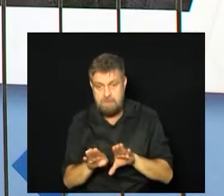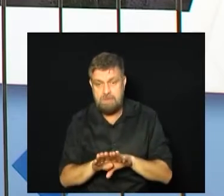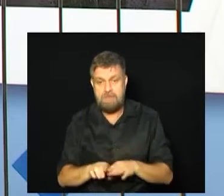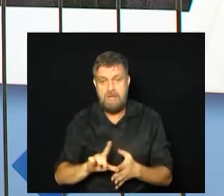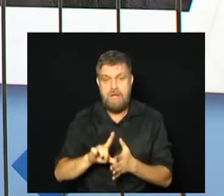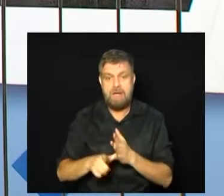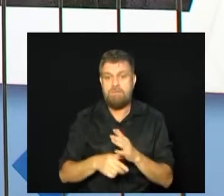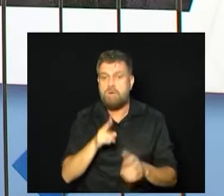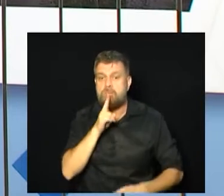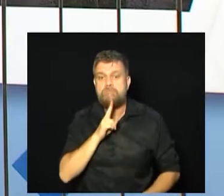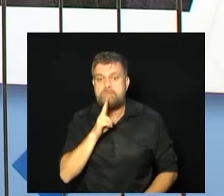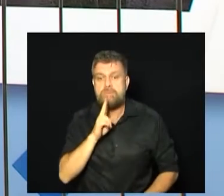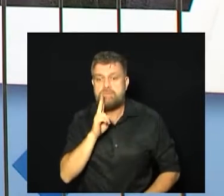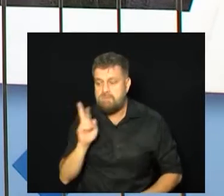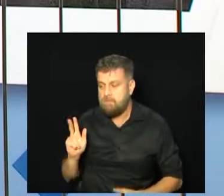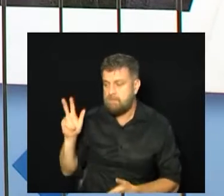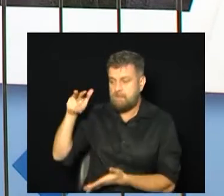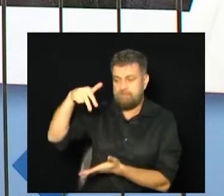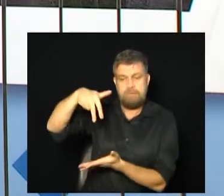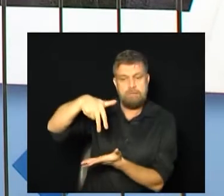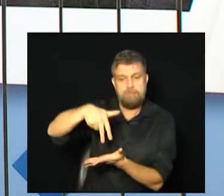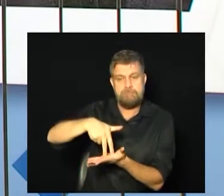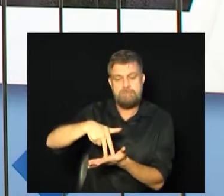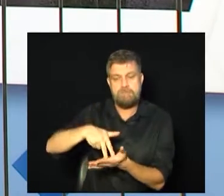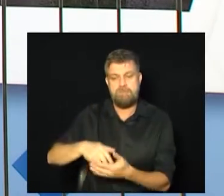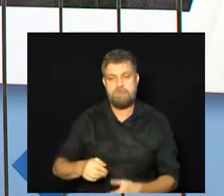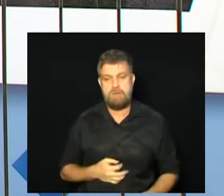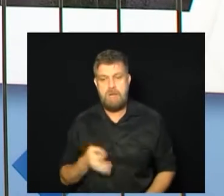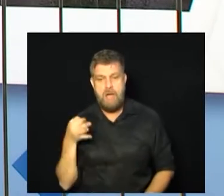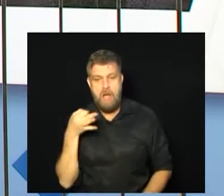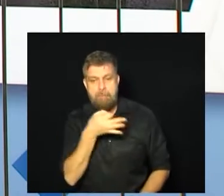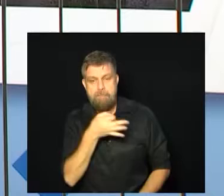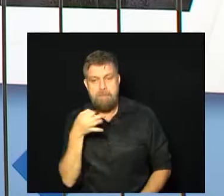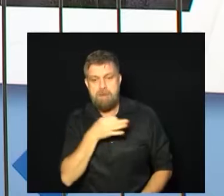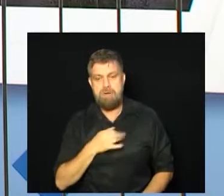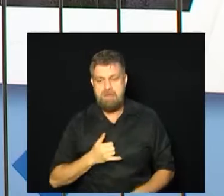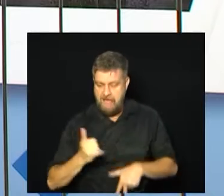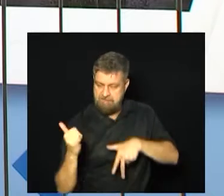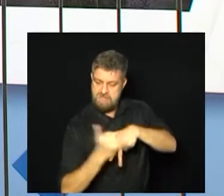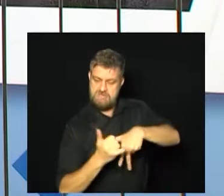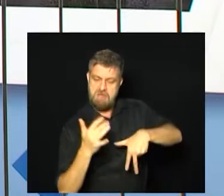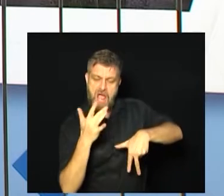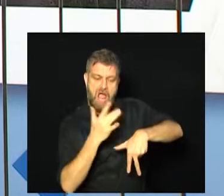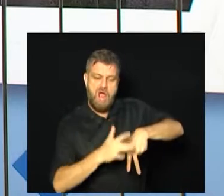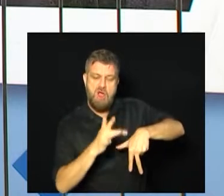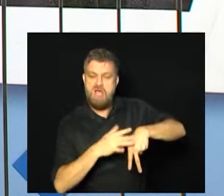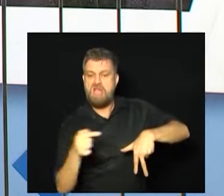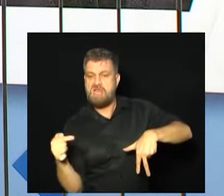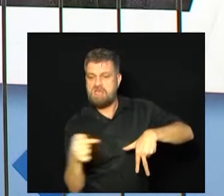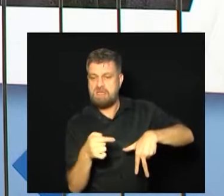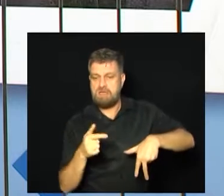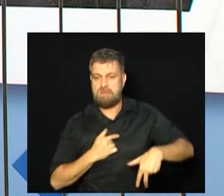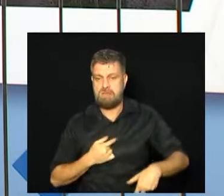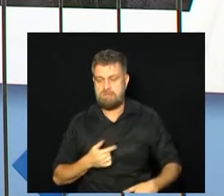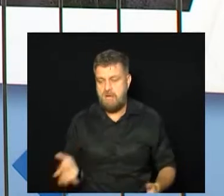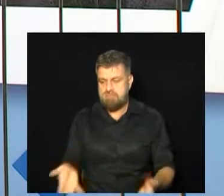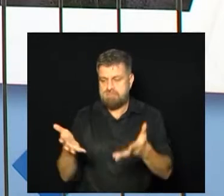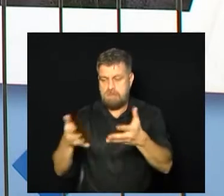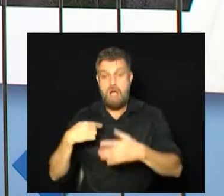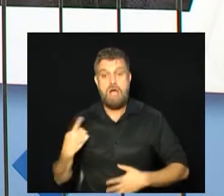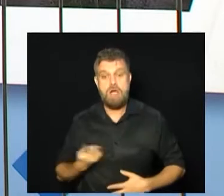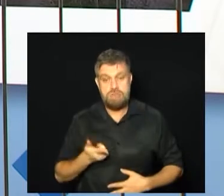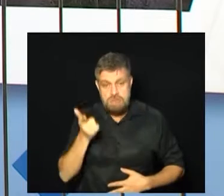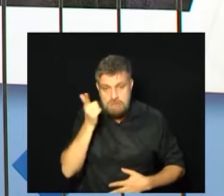vereador Nelson Orsi, ele sobe, fala que é vitimismo, dá uma inflada na torcida, mas a gente